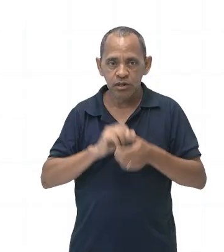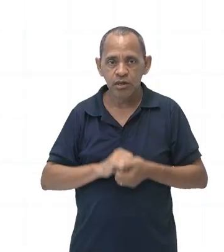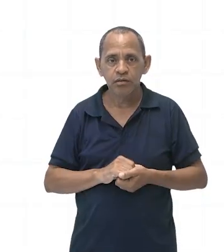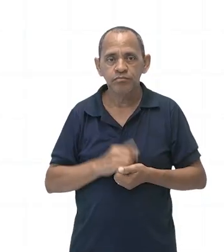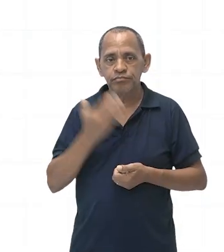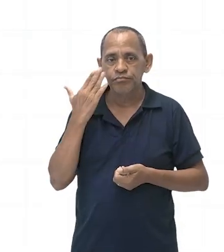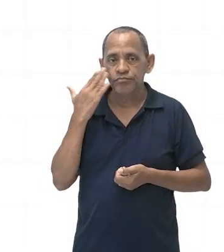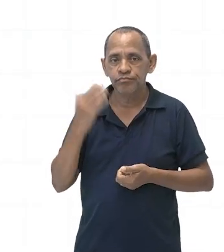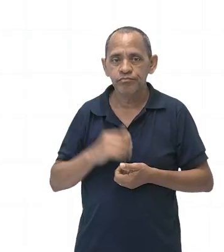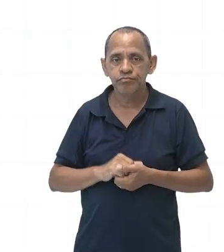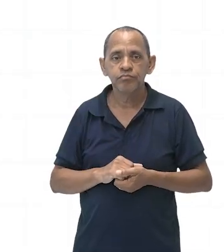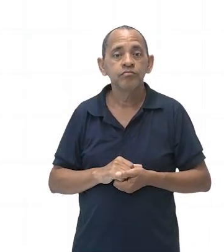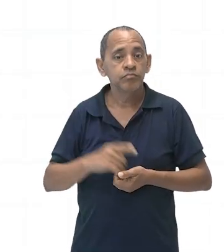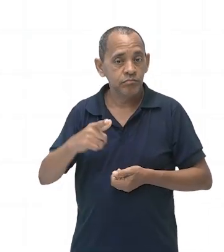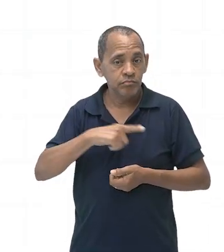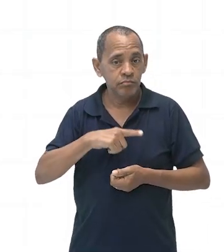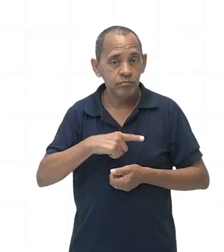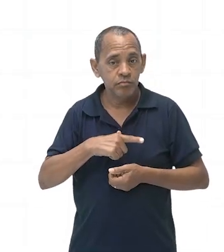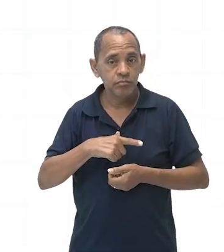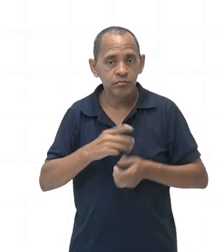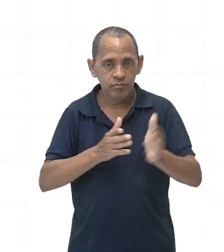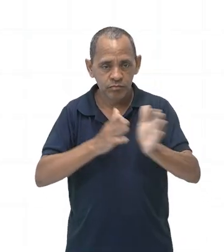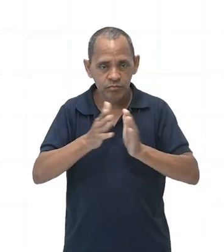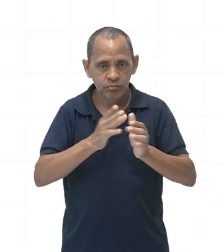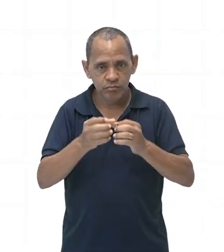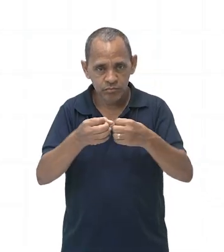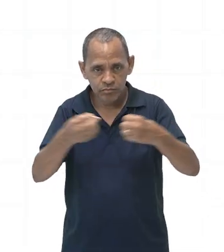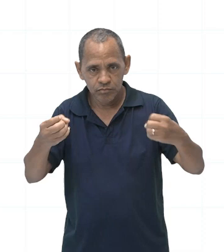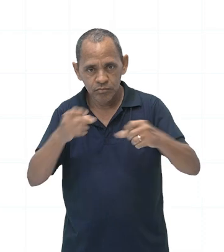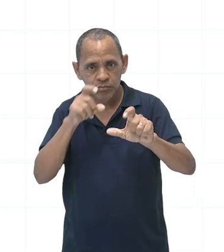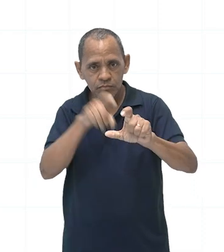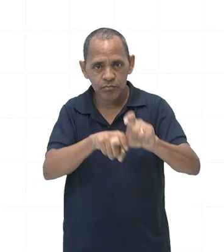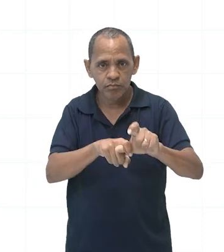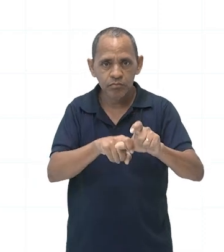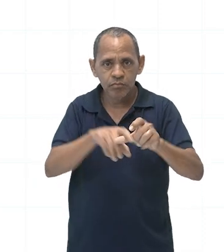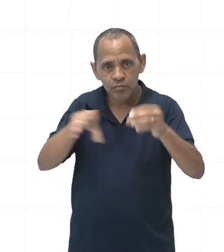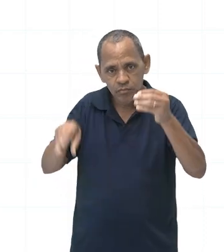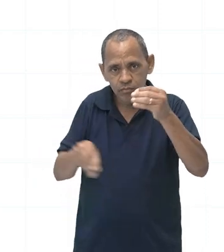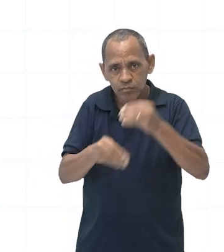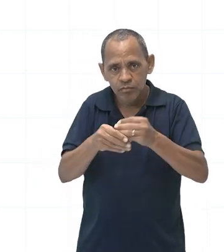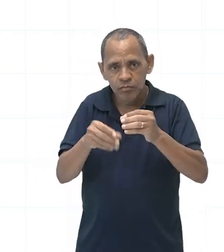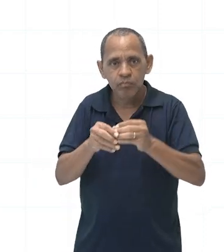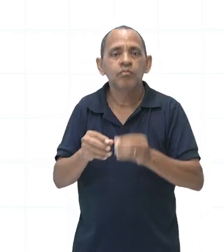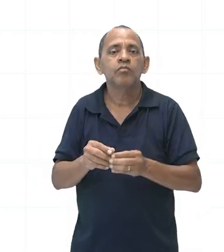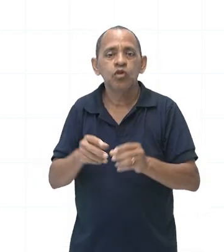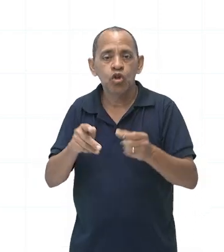acompanhe comigo, existe um tempo de oração subordinada que é introduzido por pronomes